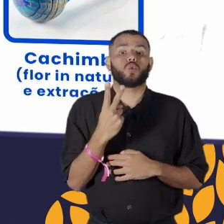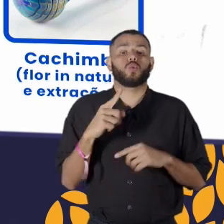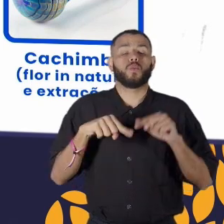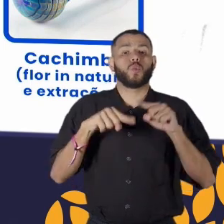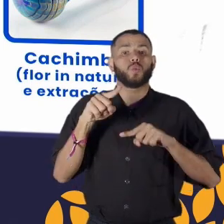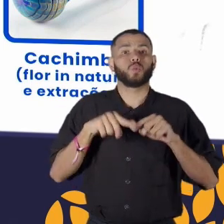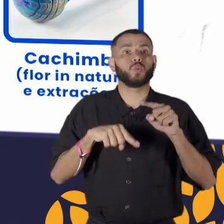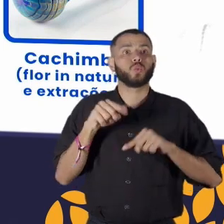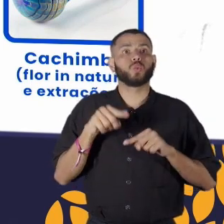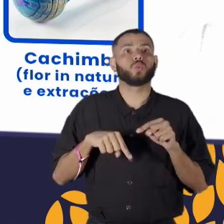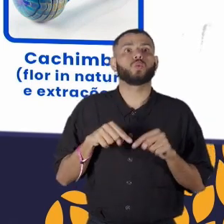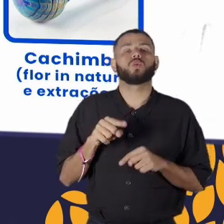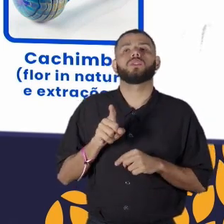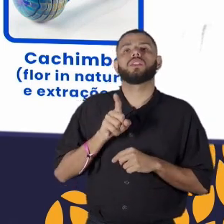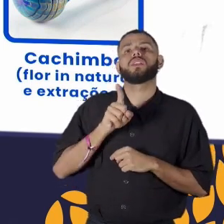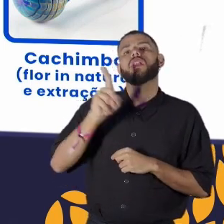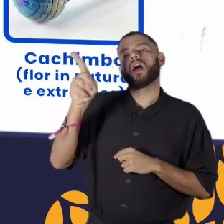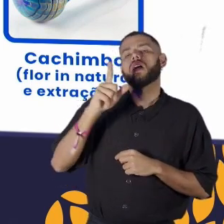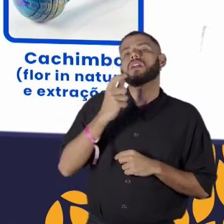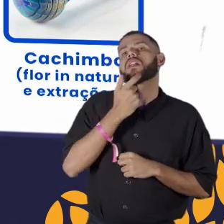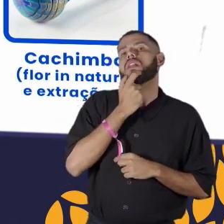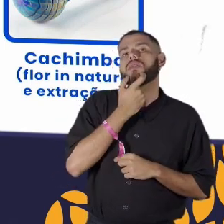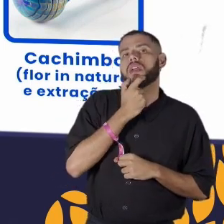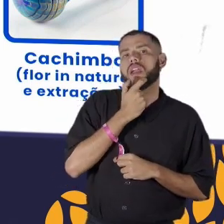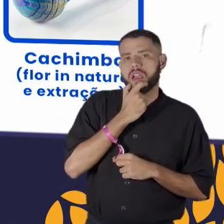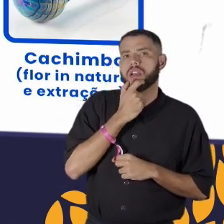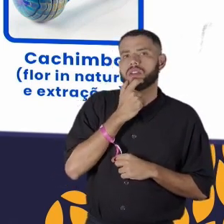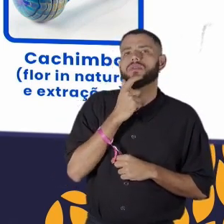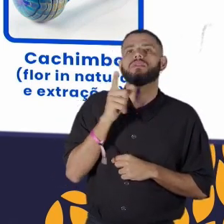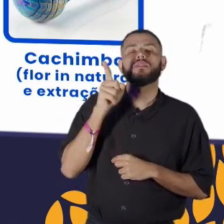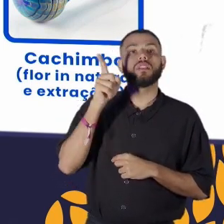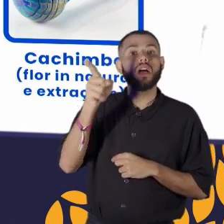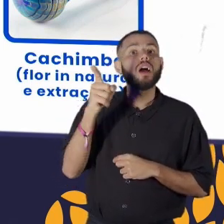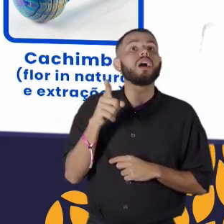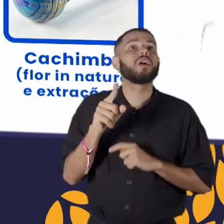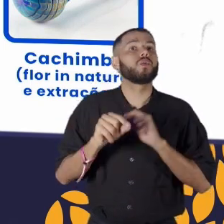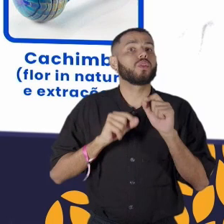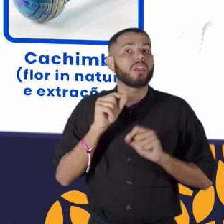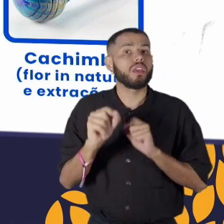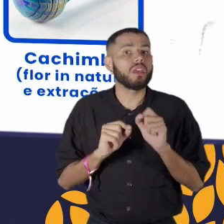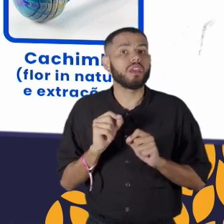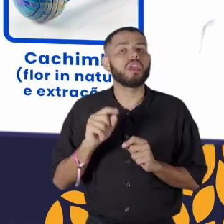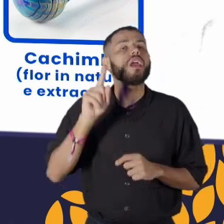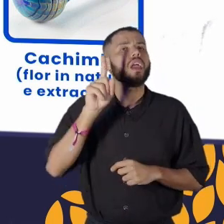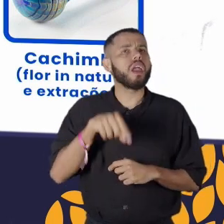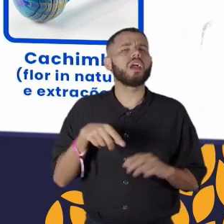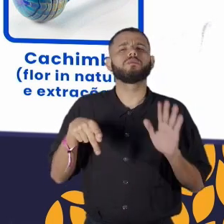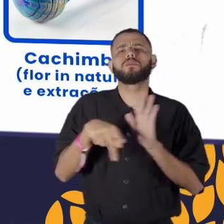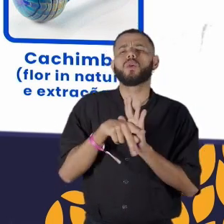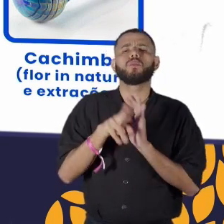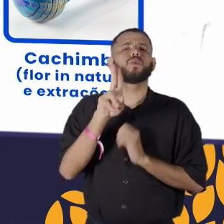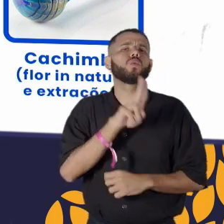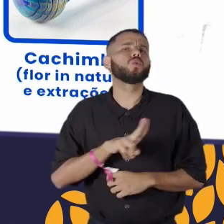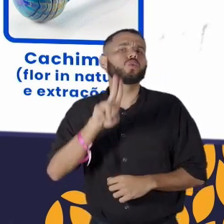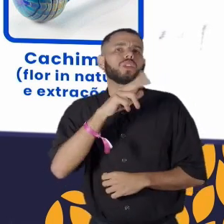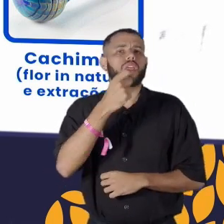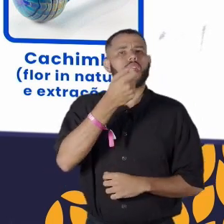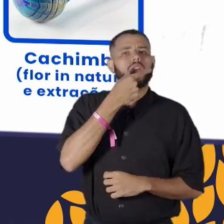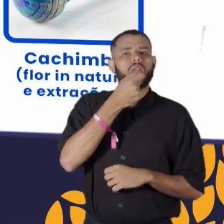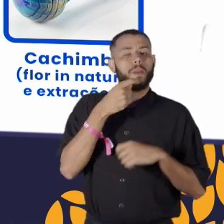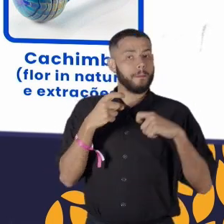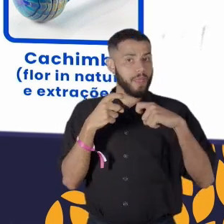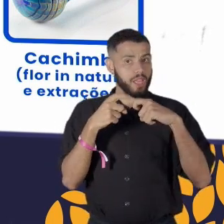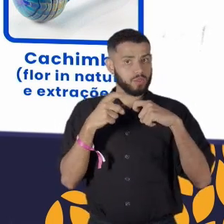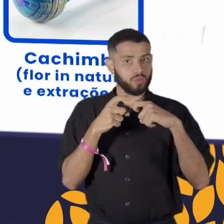produtos que lá no Reino Unido, eles são conhecidos, são catalogados como aparatos aí de uso medicinal. São os dois reconhecidos